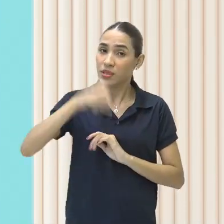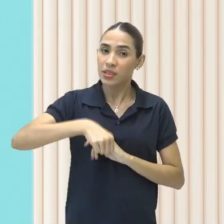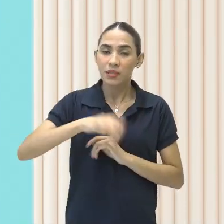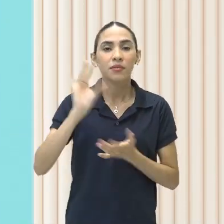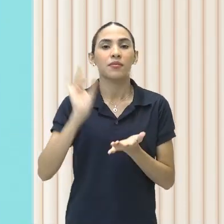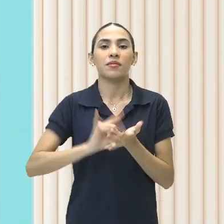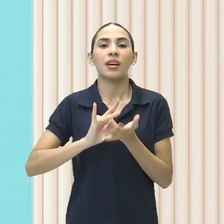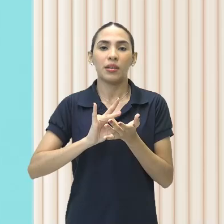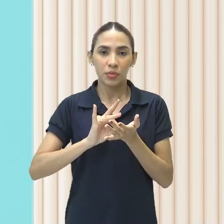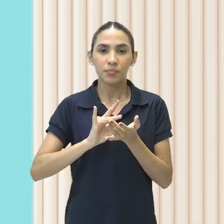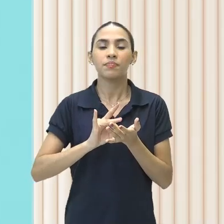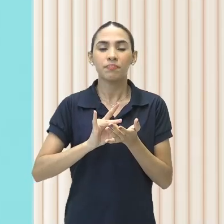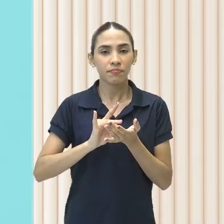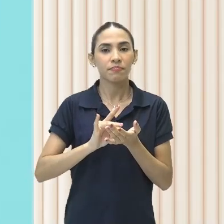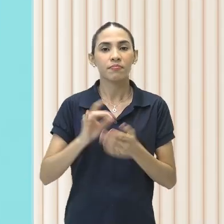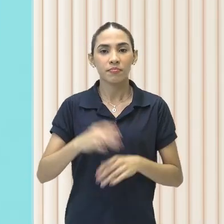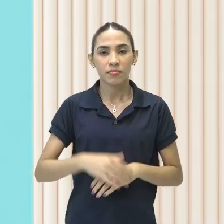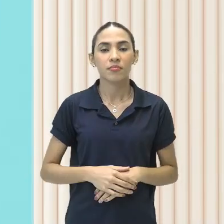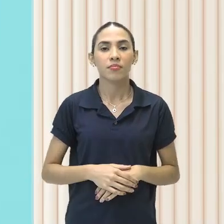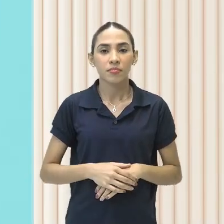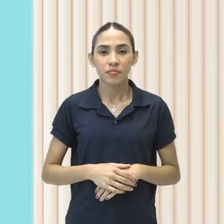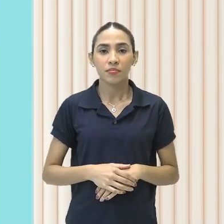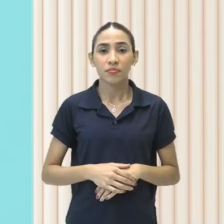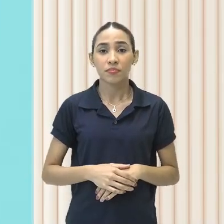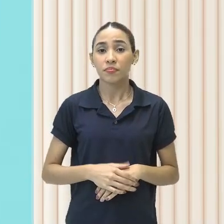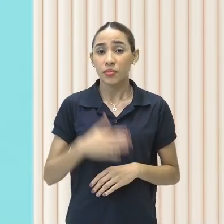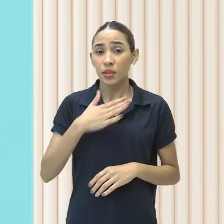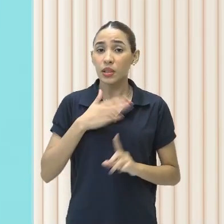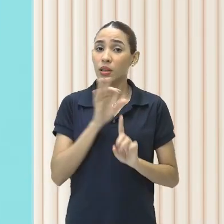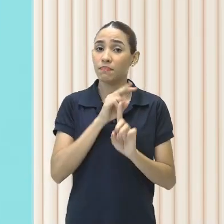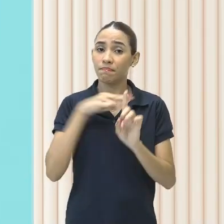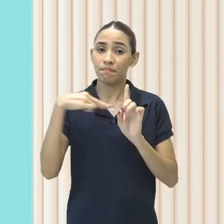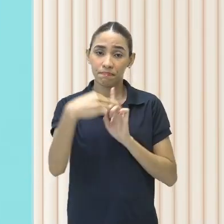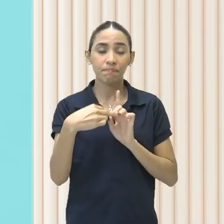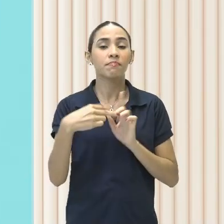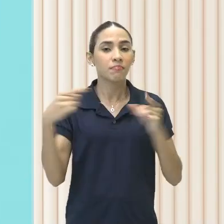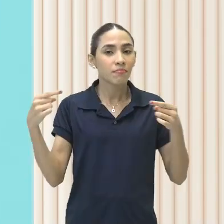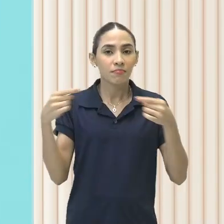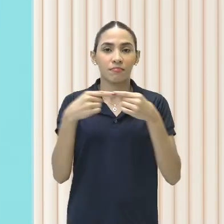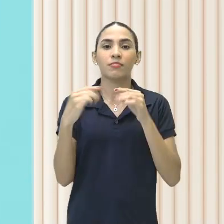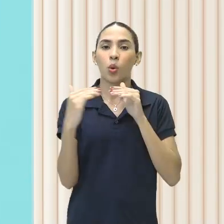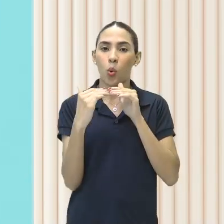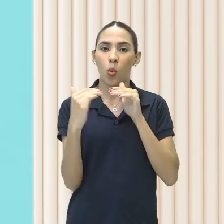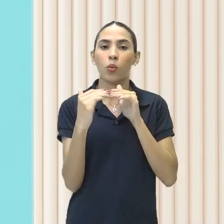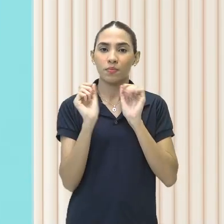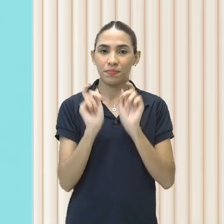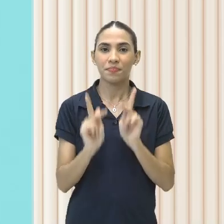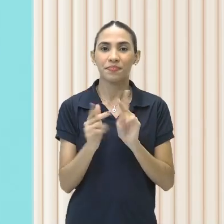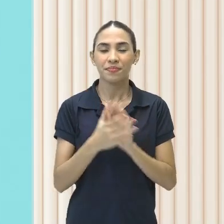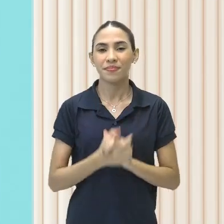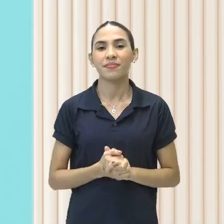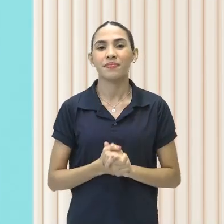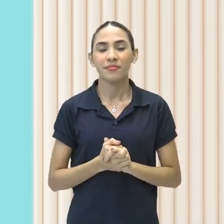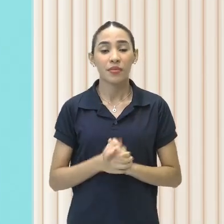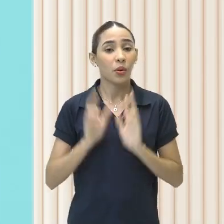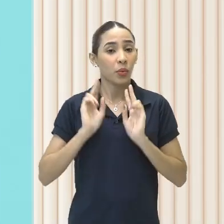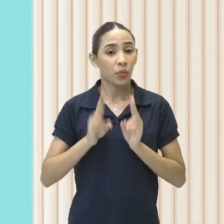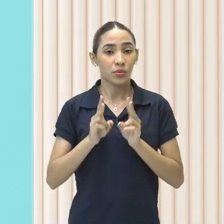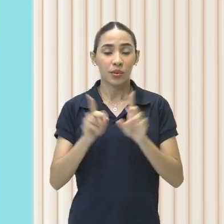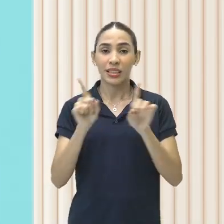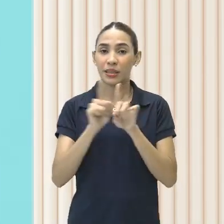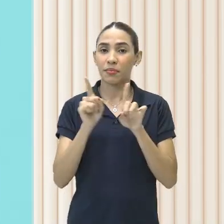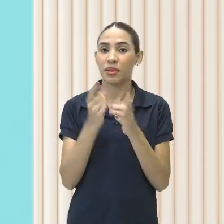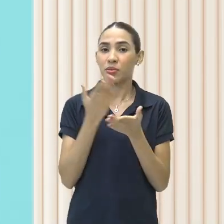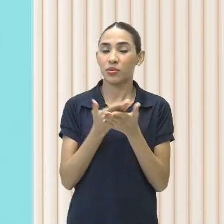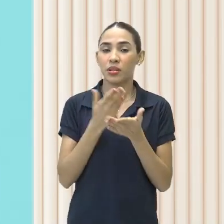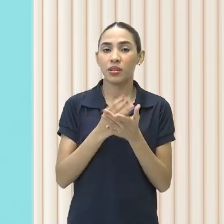que aquilo ali, né, que aquele meu ponto de vista estava correto, tá bom? Nós vamos continuar vendo